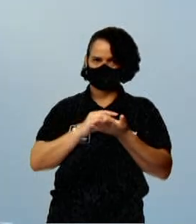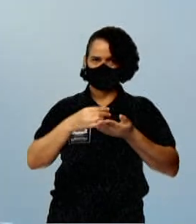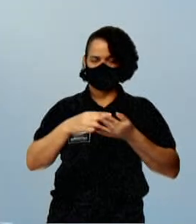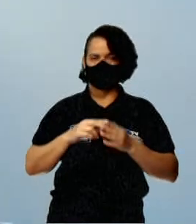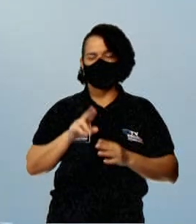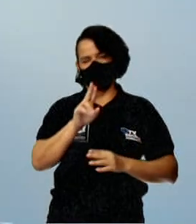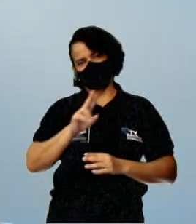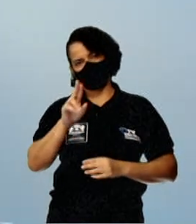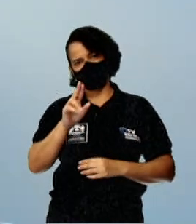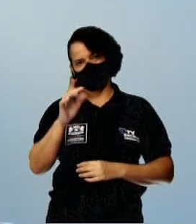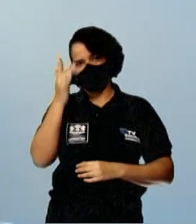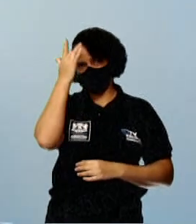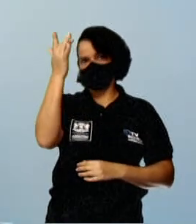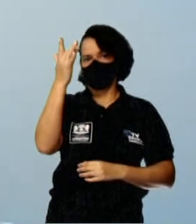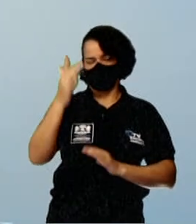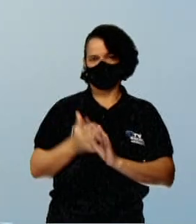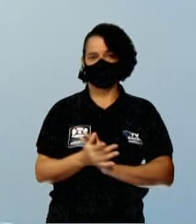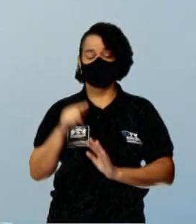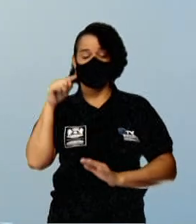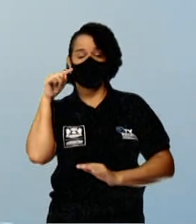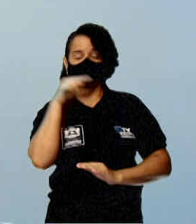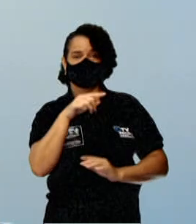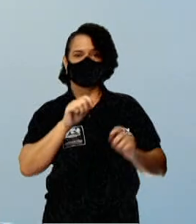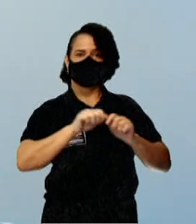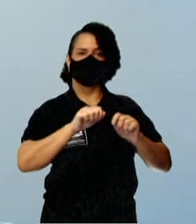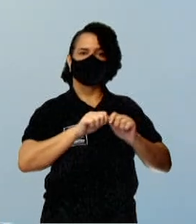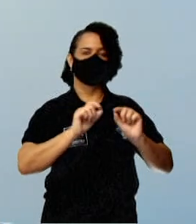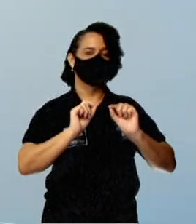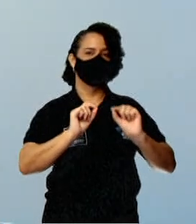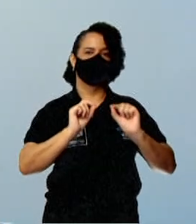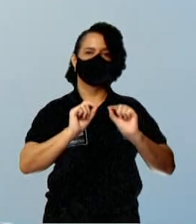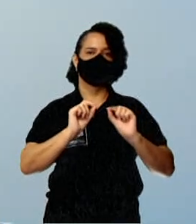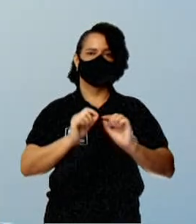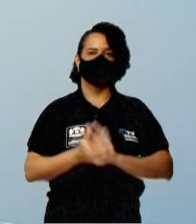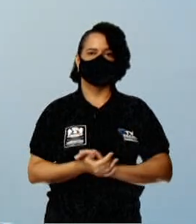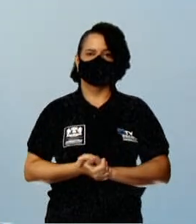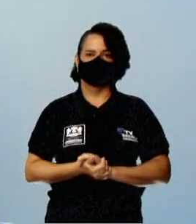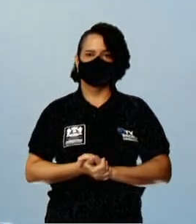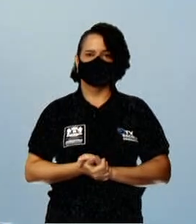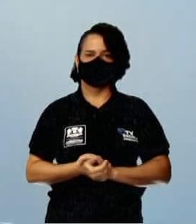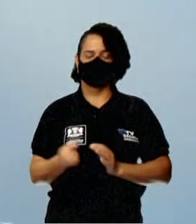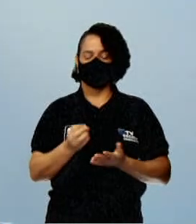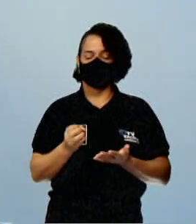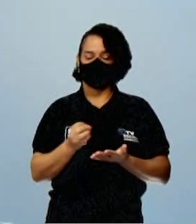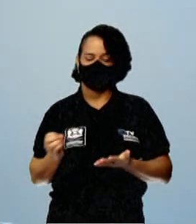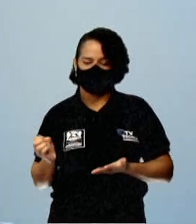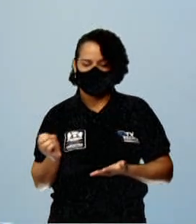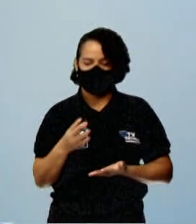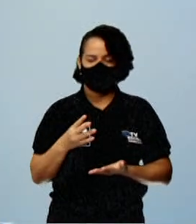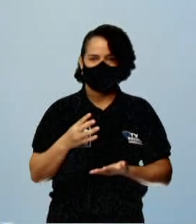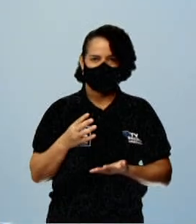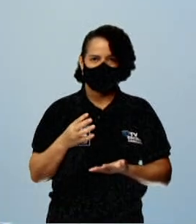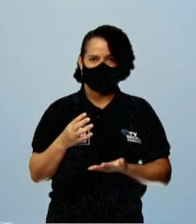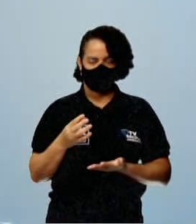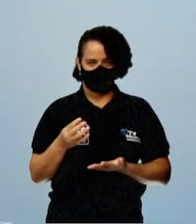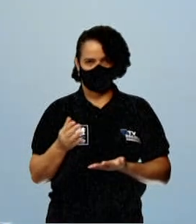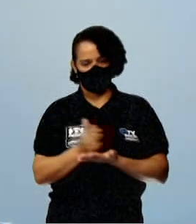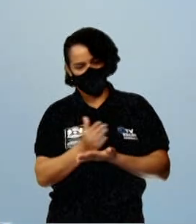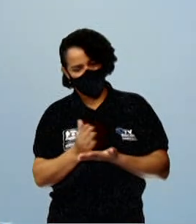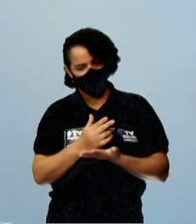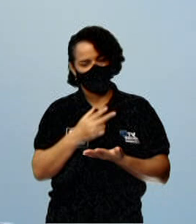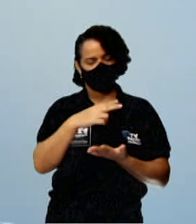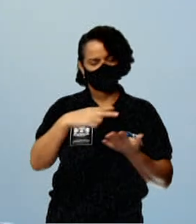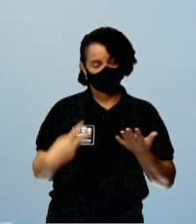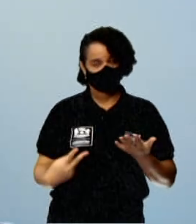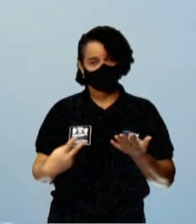cola, e desse dado a gente vai, depois de fazer ele, vai jogar esse dado algumas vezes. E o